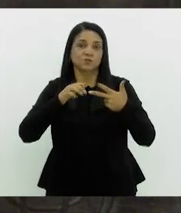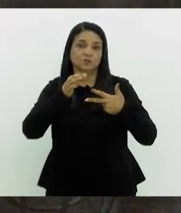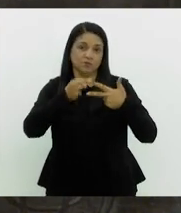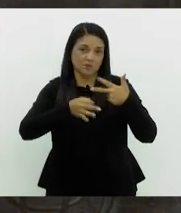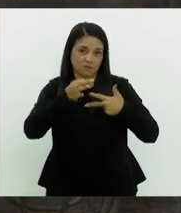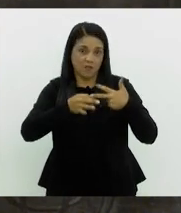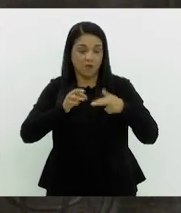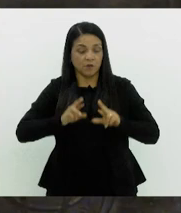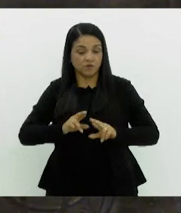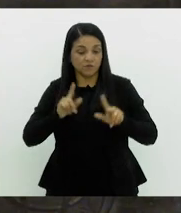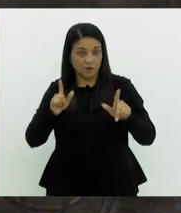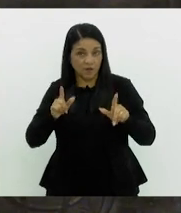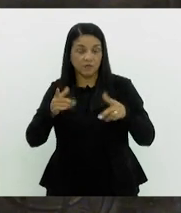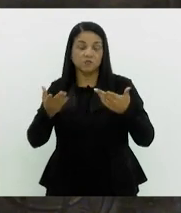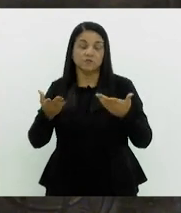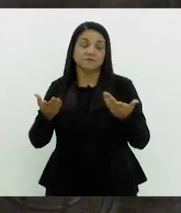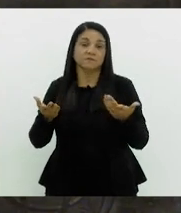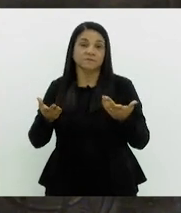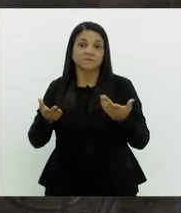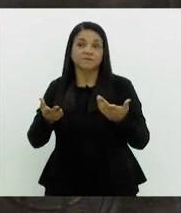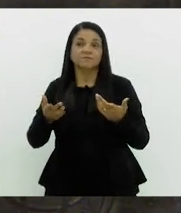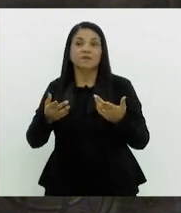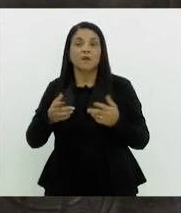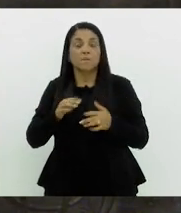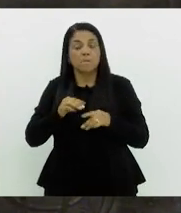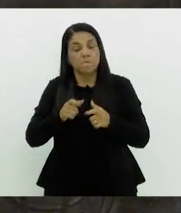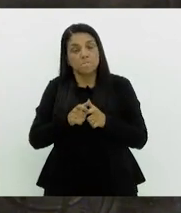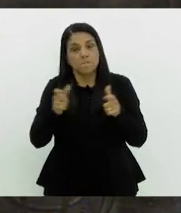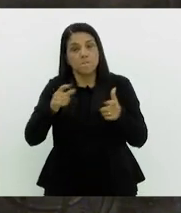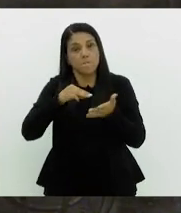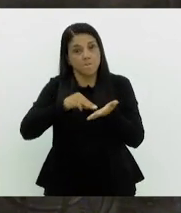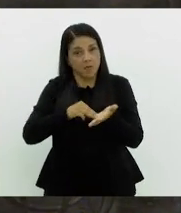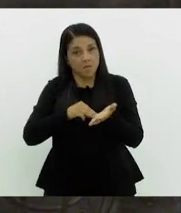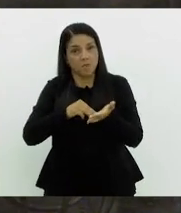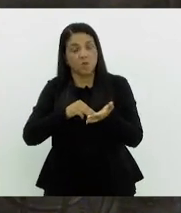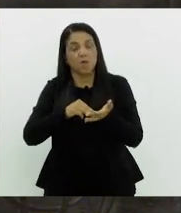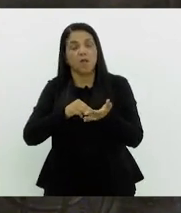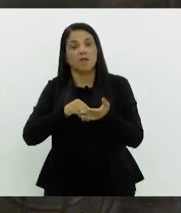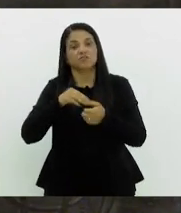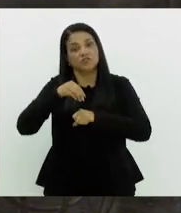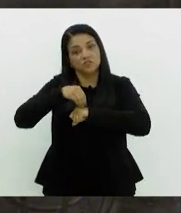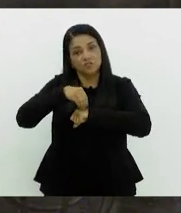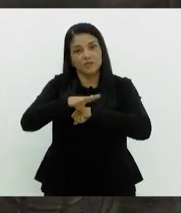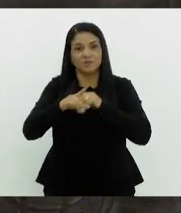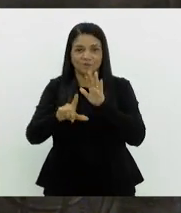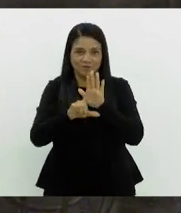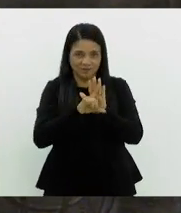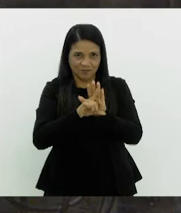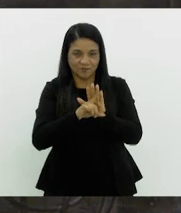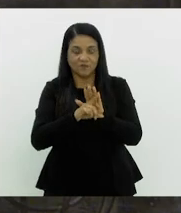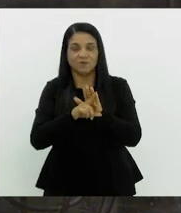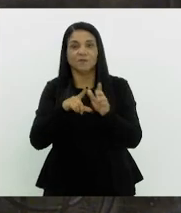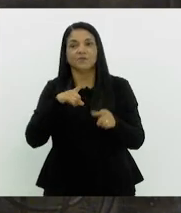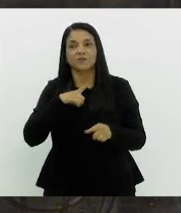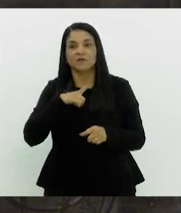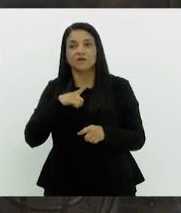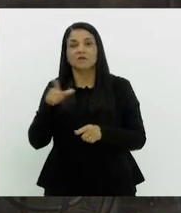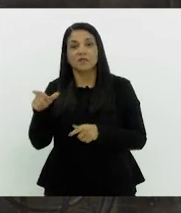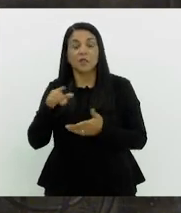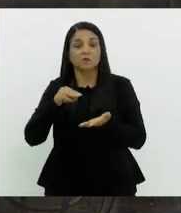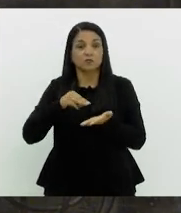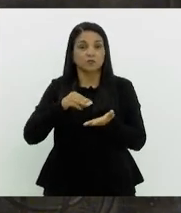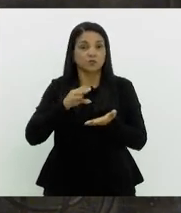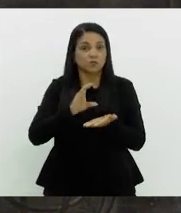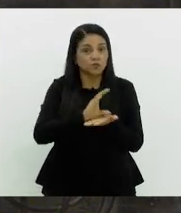da maioria de seus membros é de indicação legislativa. Então, a gente tem um mix, né? Porque tem os conselheiros que vêm de